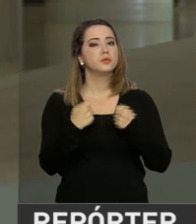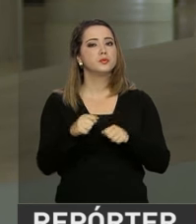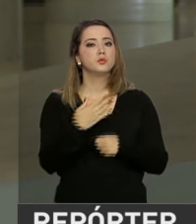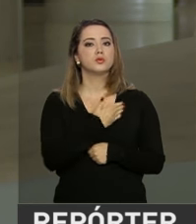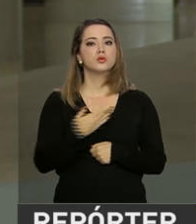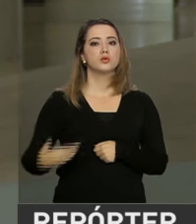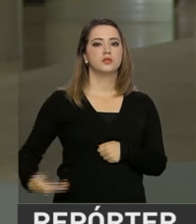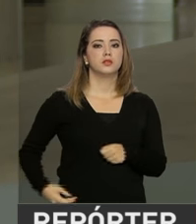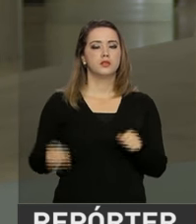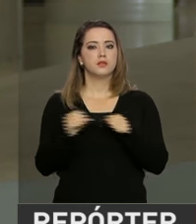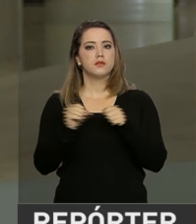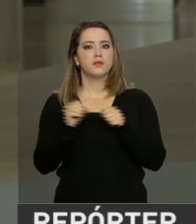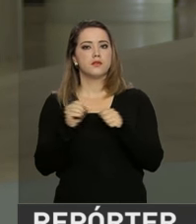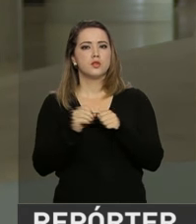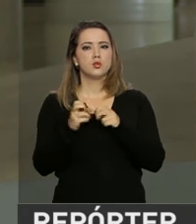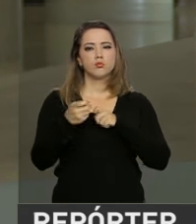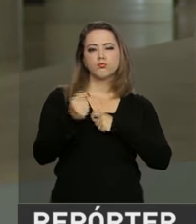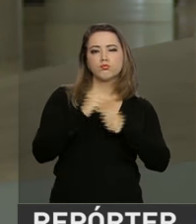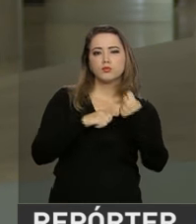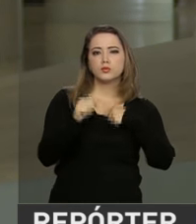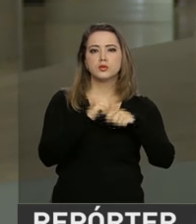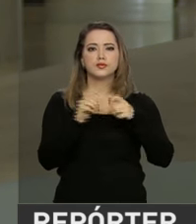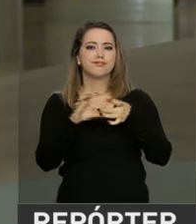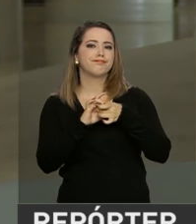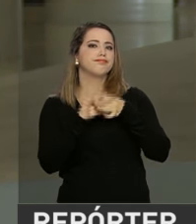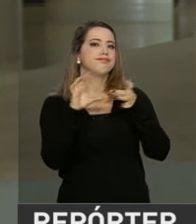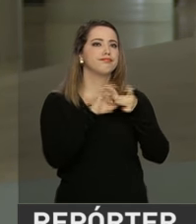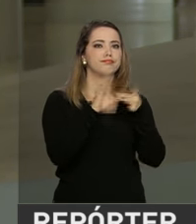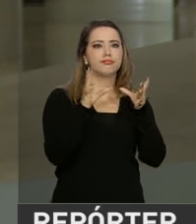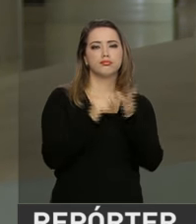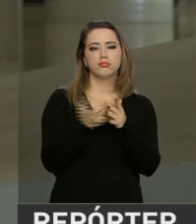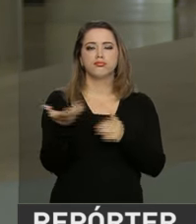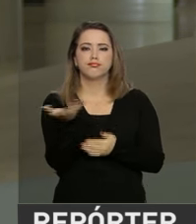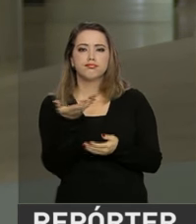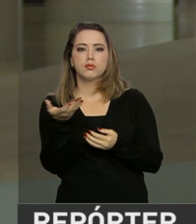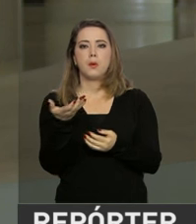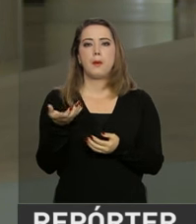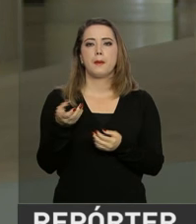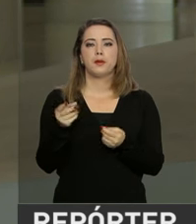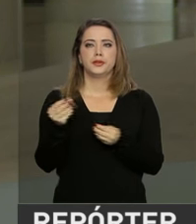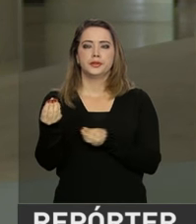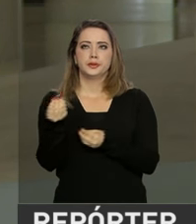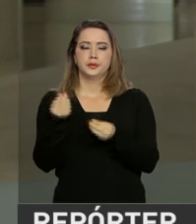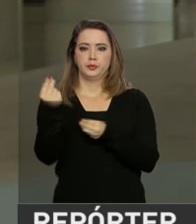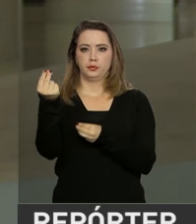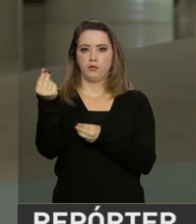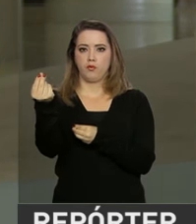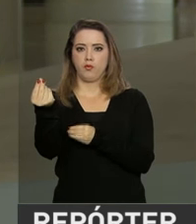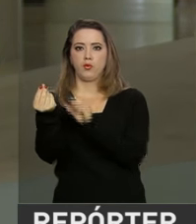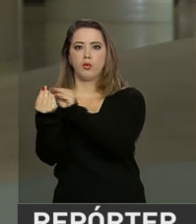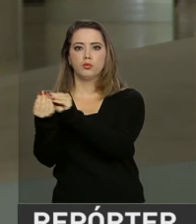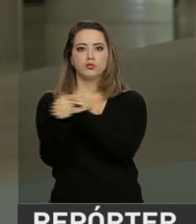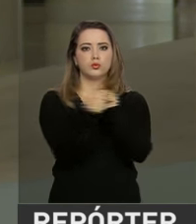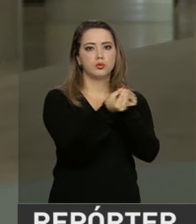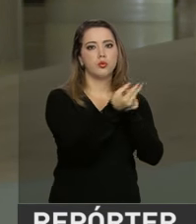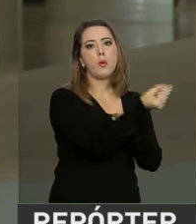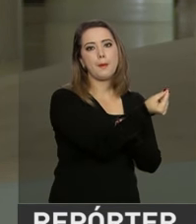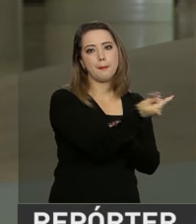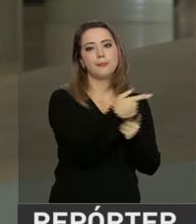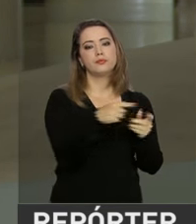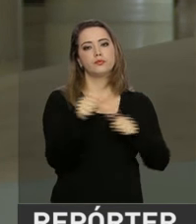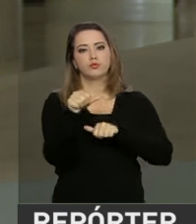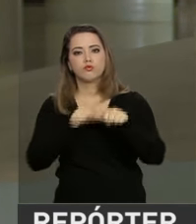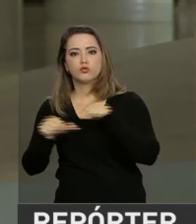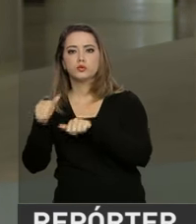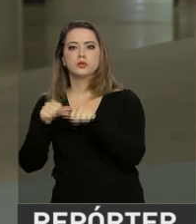orçamento de forma mais livre. A proposta que está na Câmara prevê que essa execução chegue a 30% das receitas do orçamento